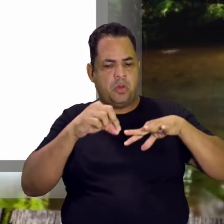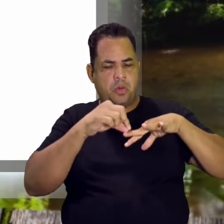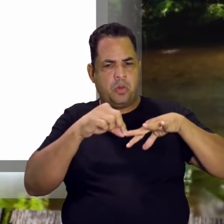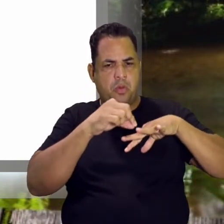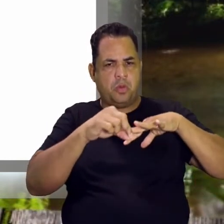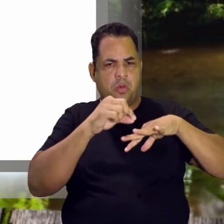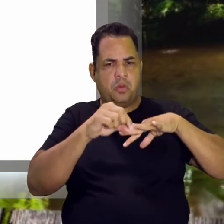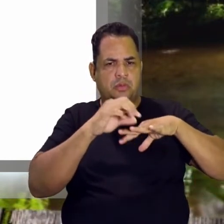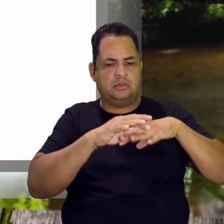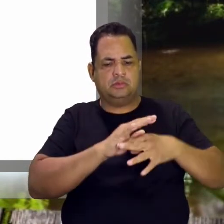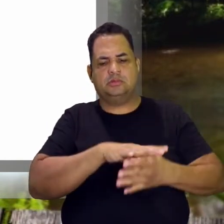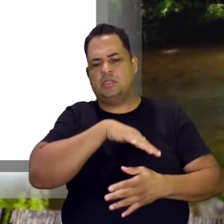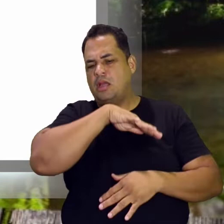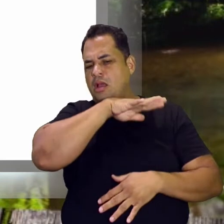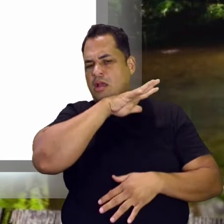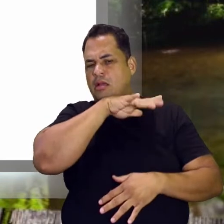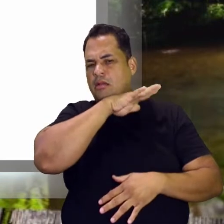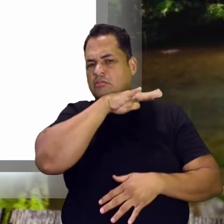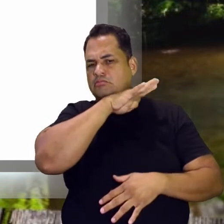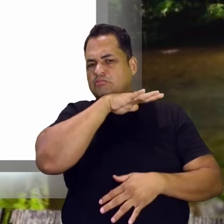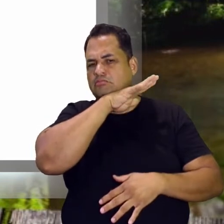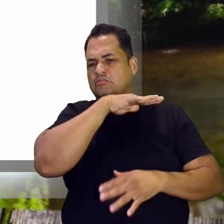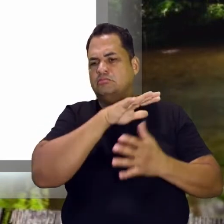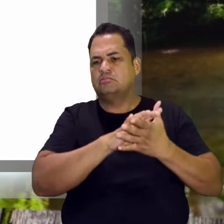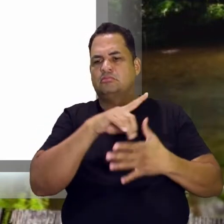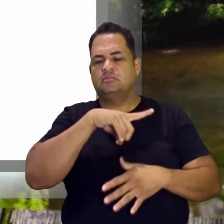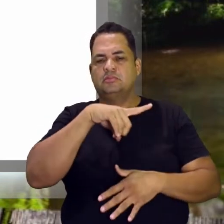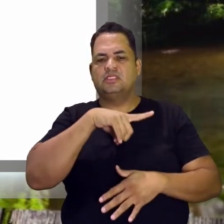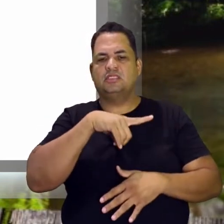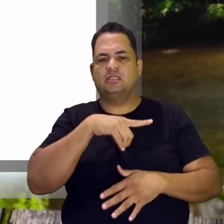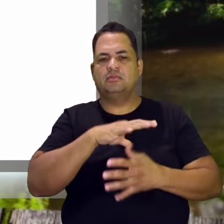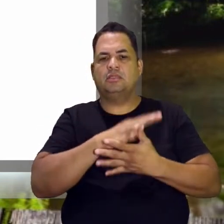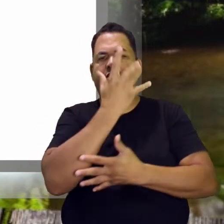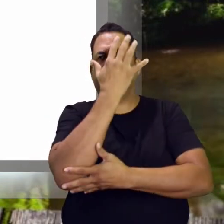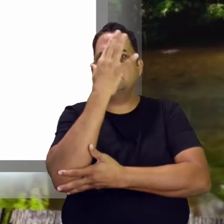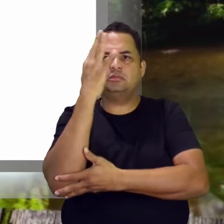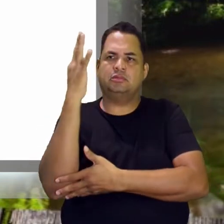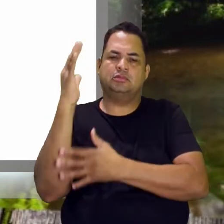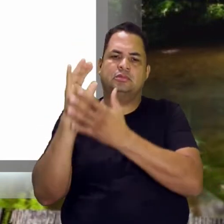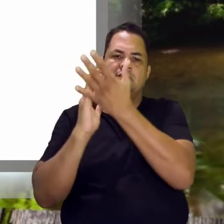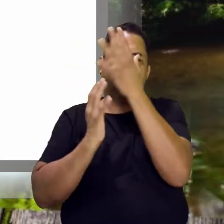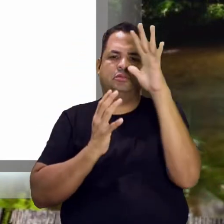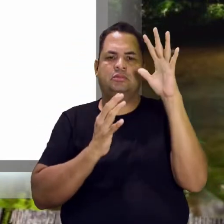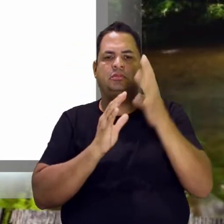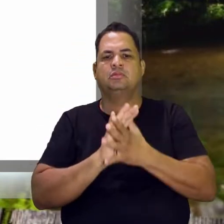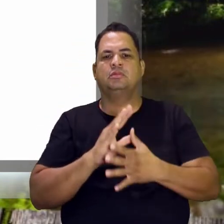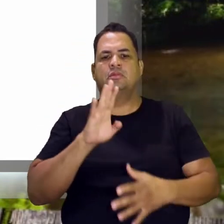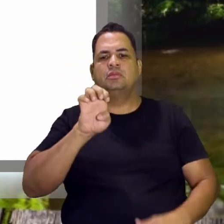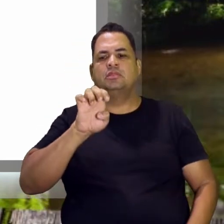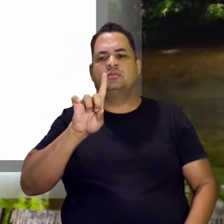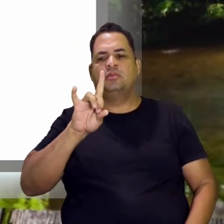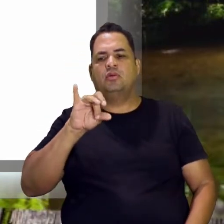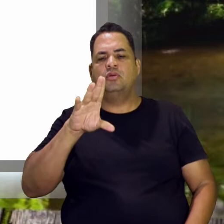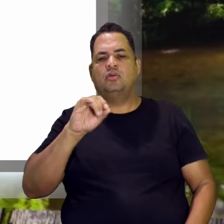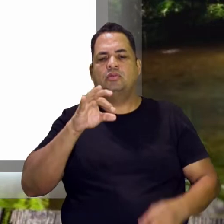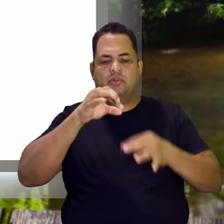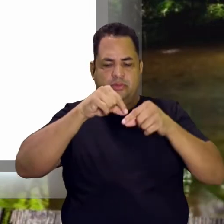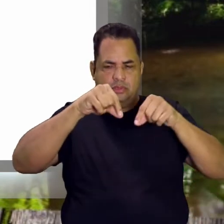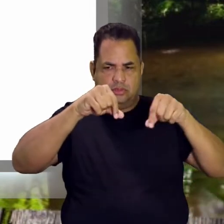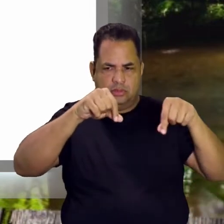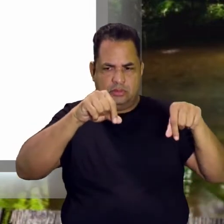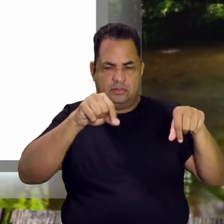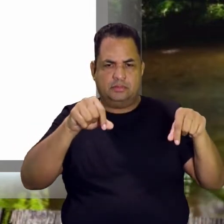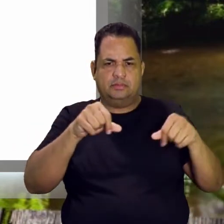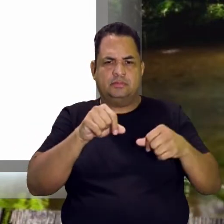é só de animal, não. Também tem de vegetal, tá? Esporos,